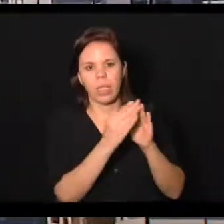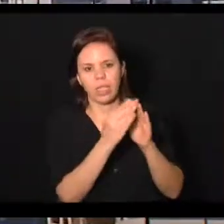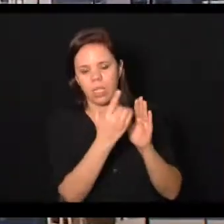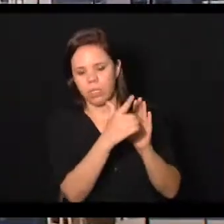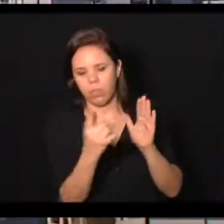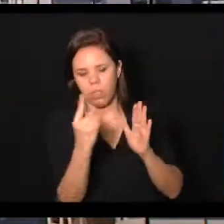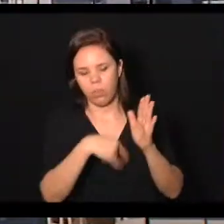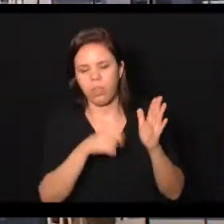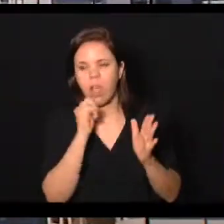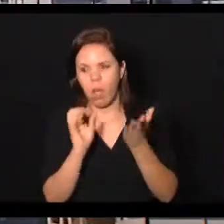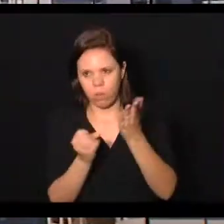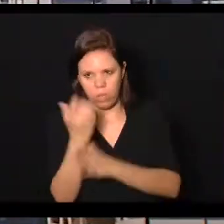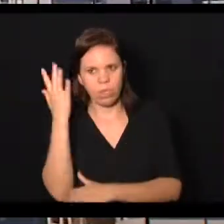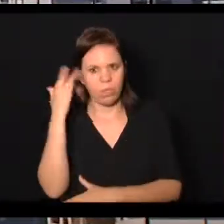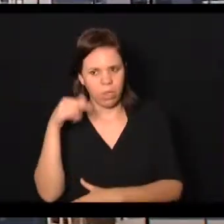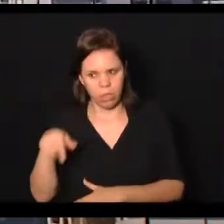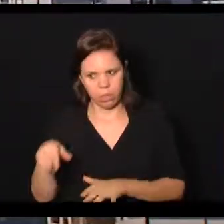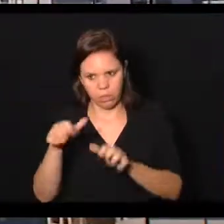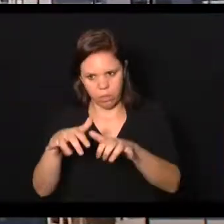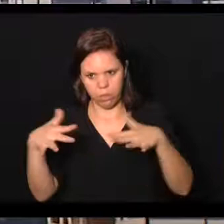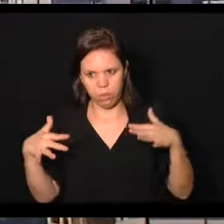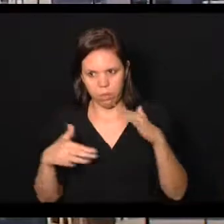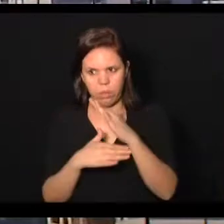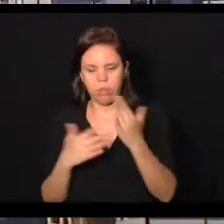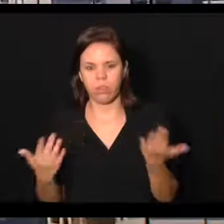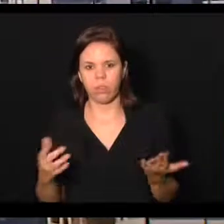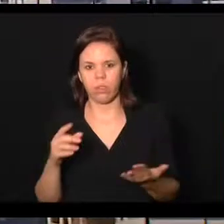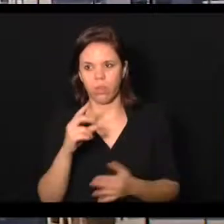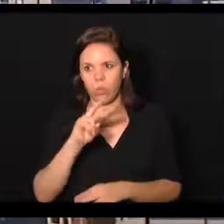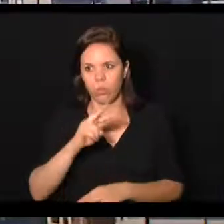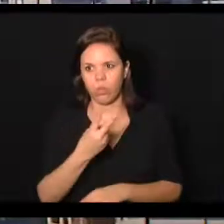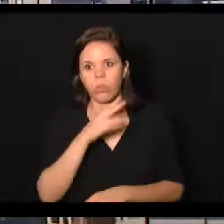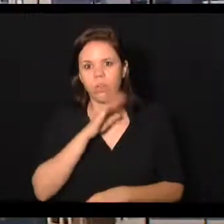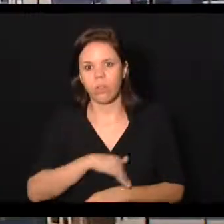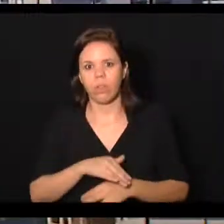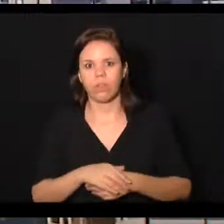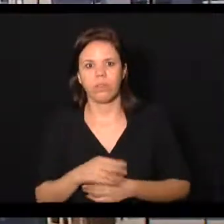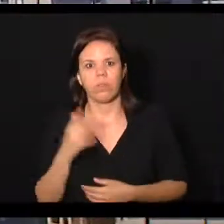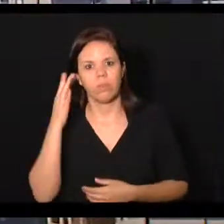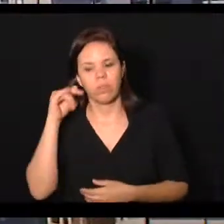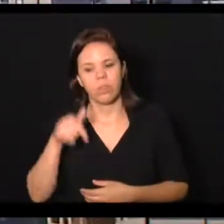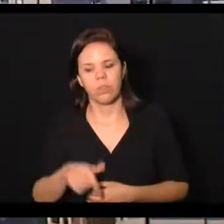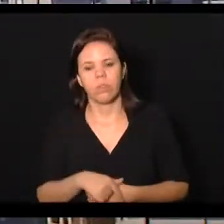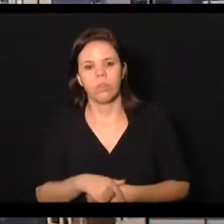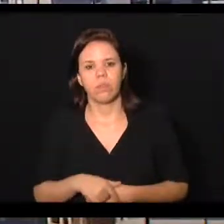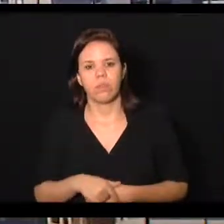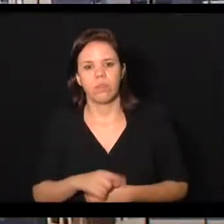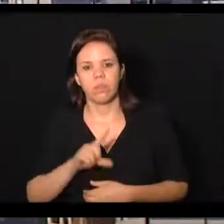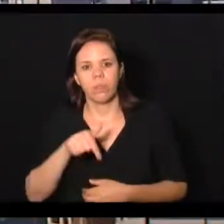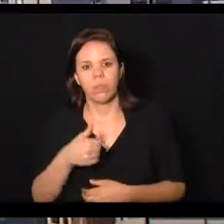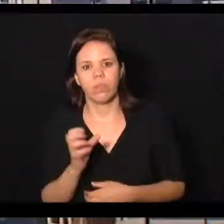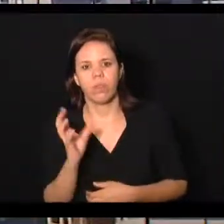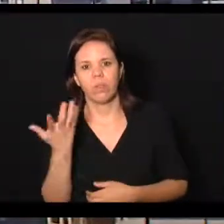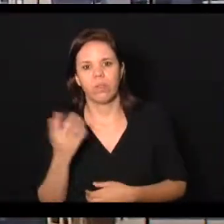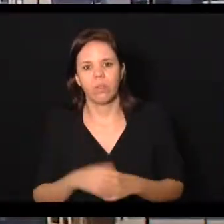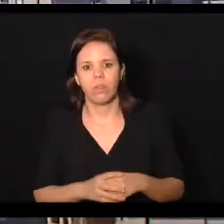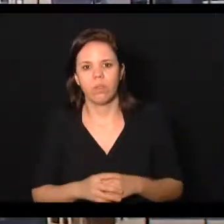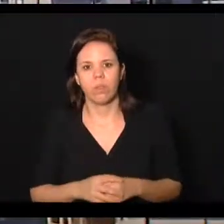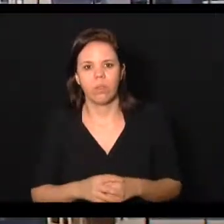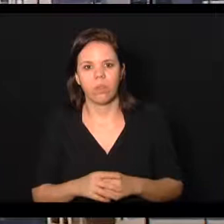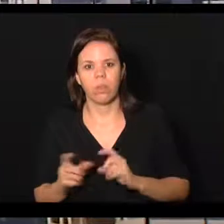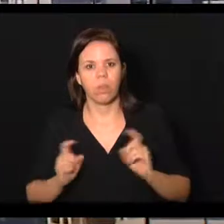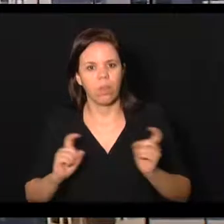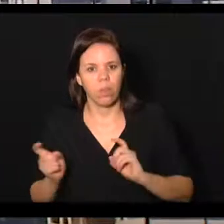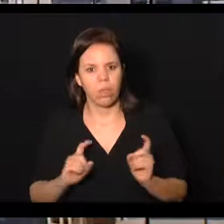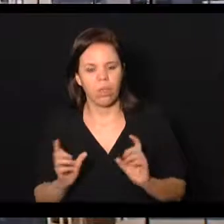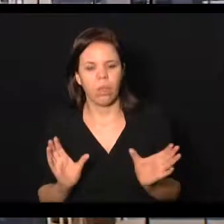acontece amanhã no plenário, a partir das 2h da tarde. E depois vão acontecer as reuniões das